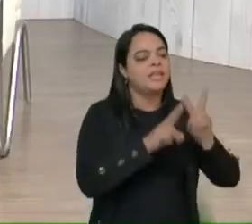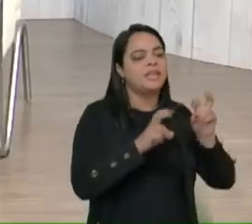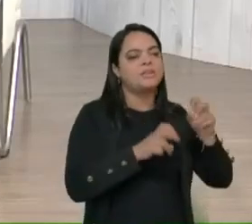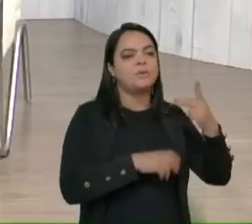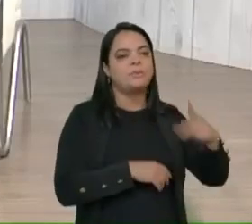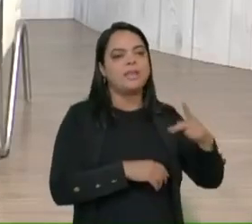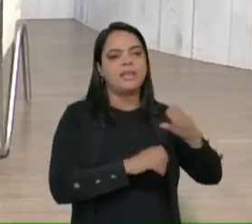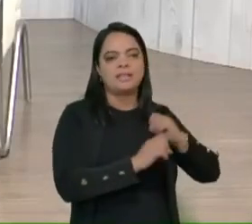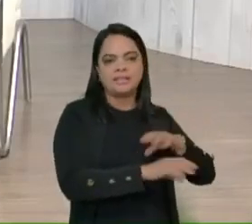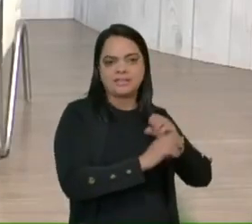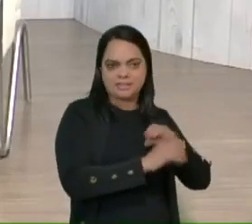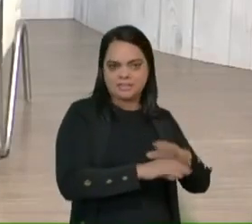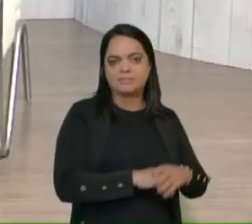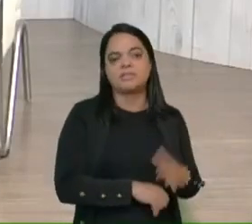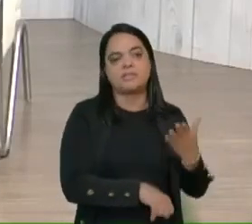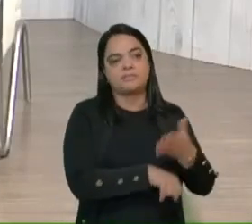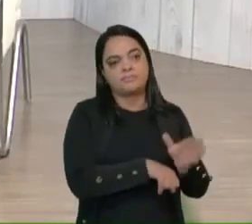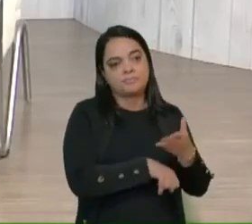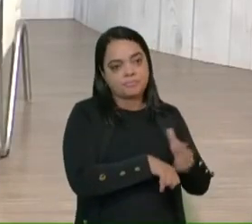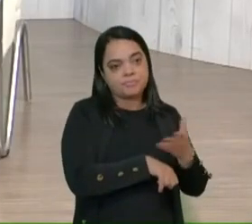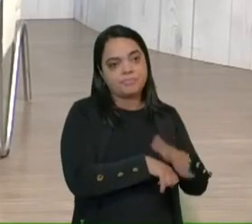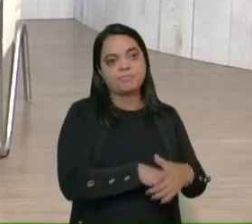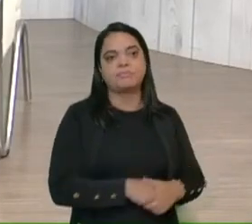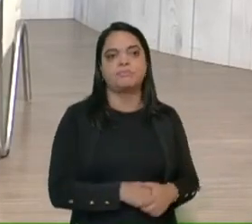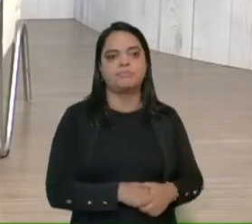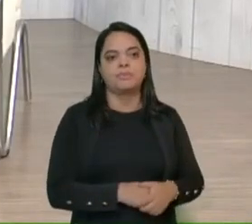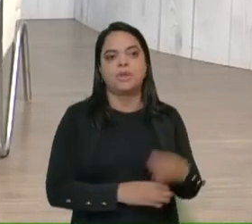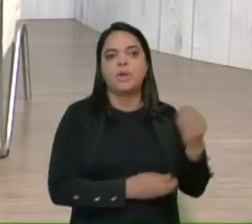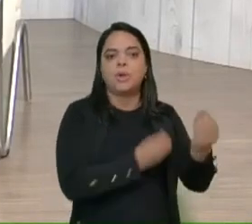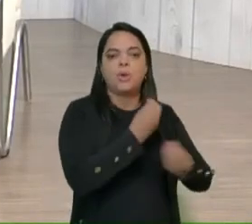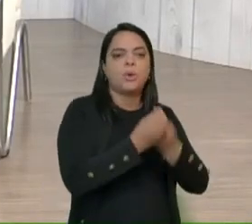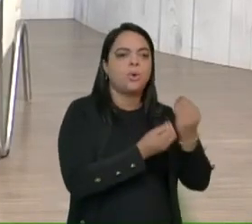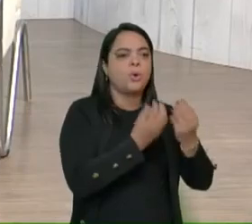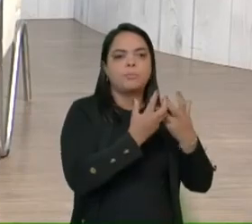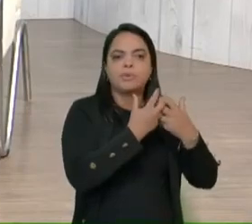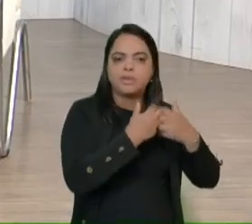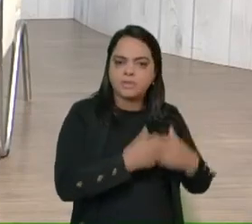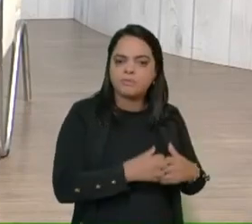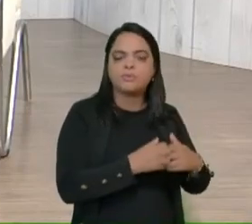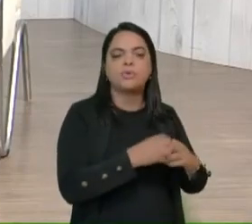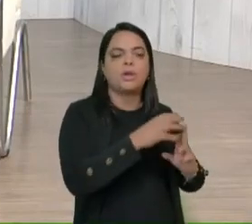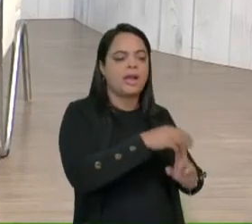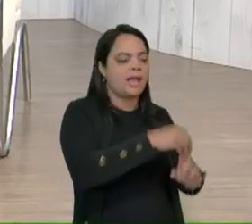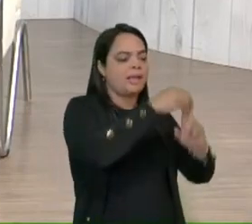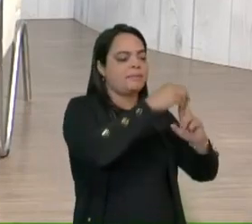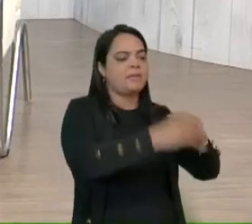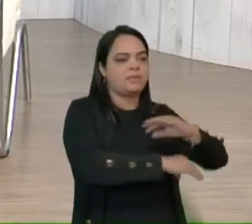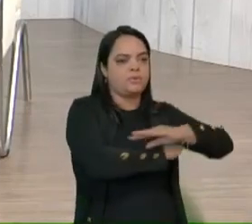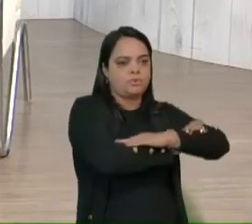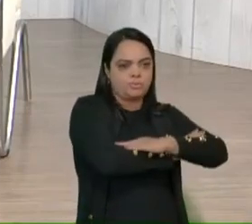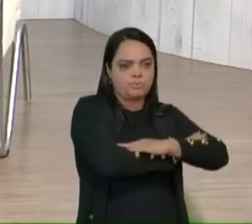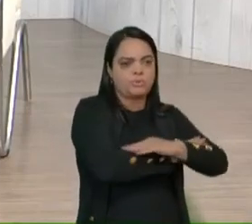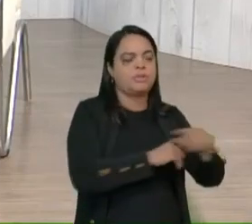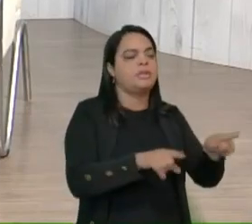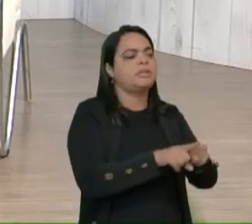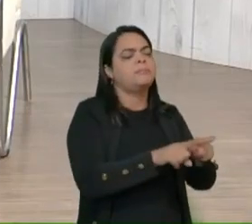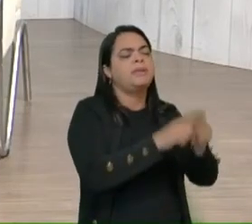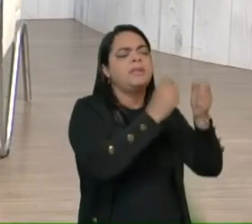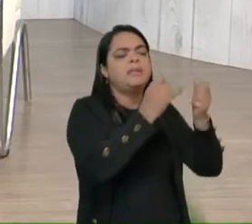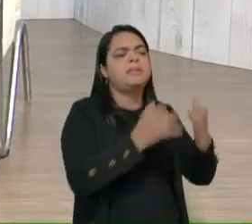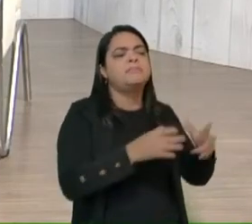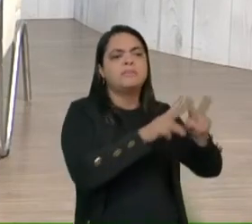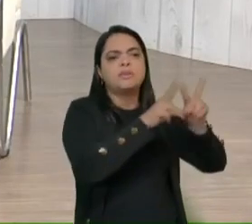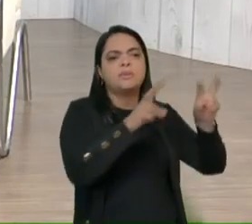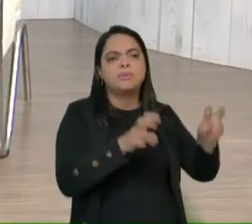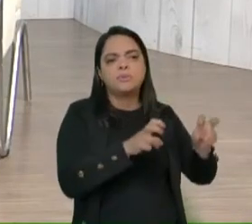desses ensinamentos né na prática como que funciona essa representação de buda para vocês eu também queria que você falasse um pouquinho